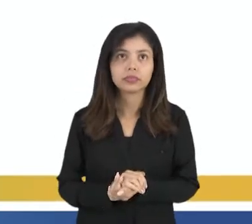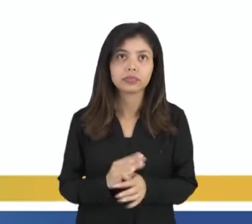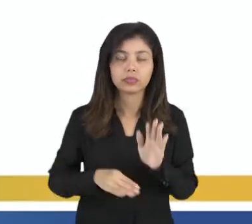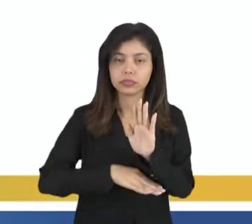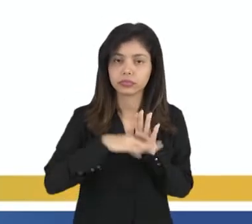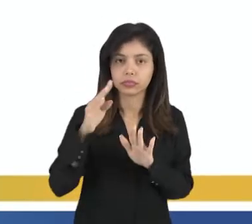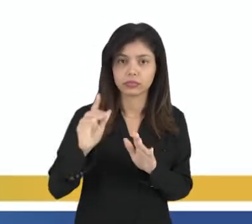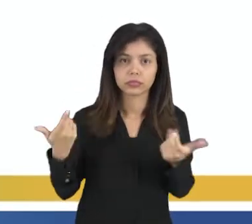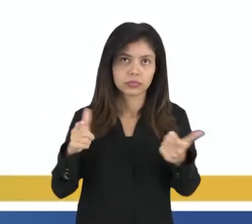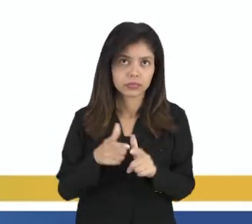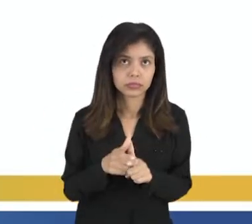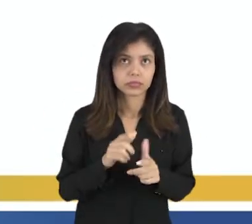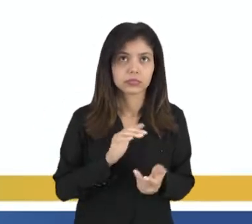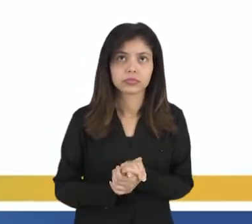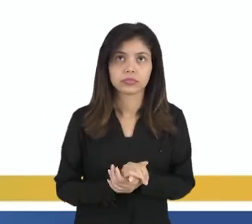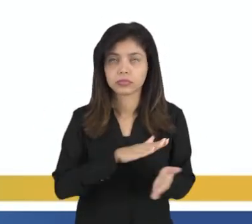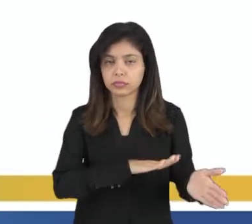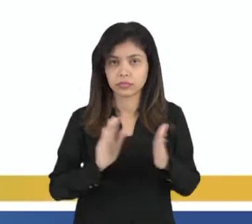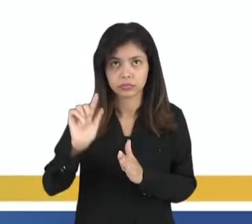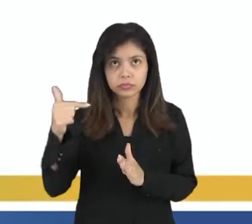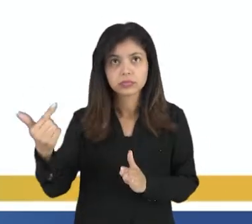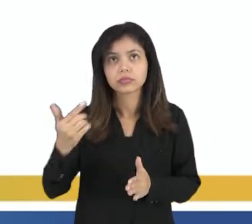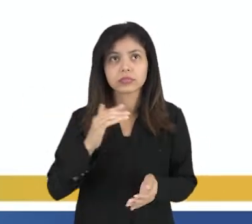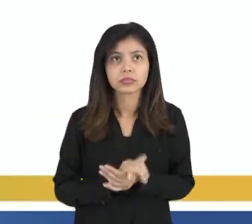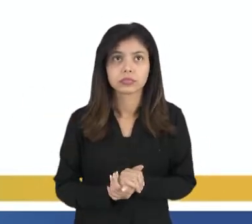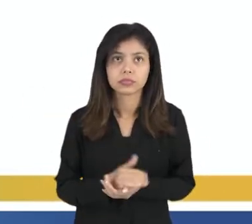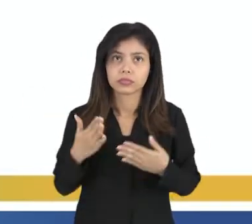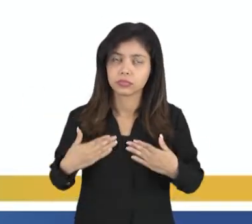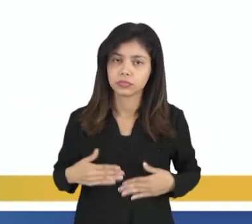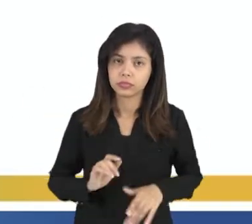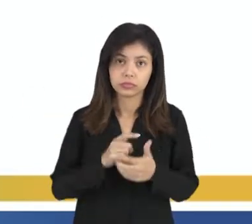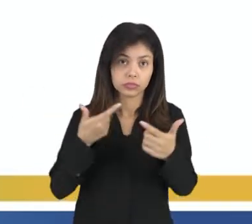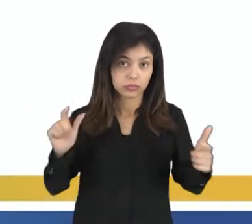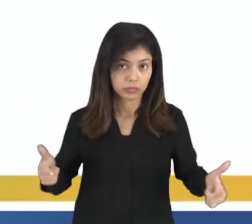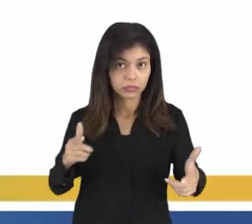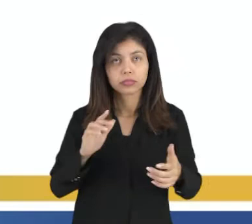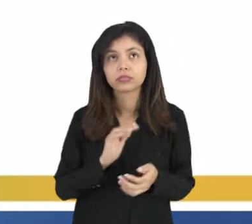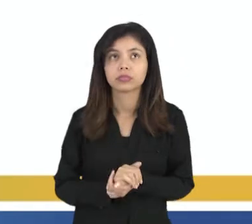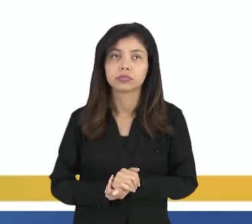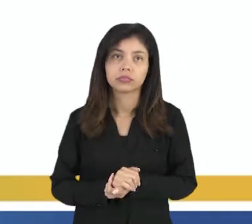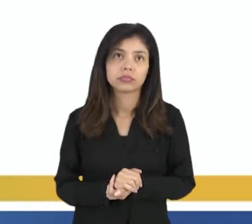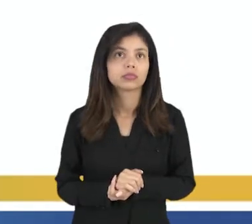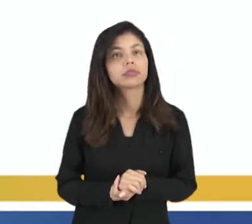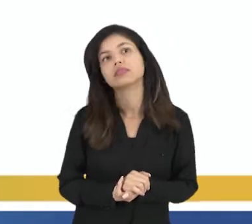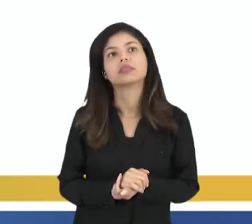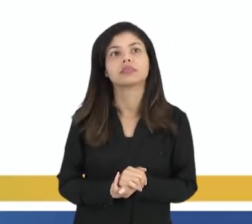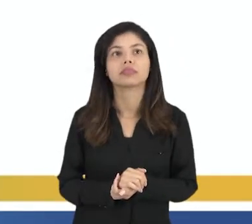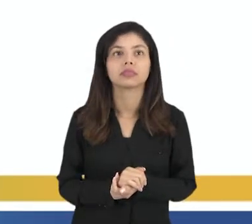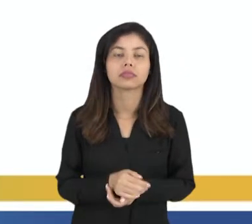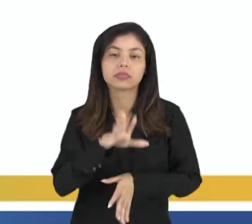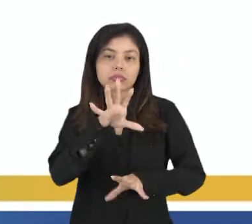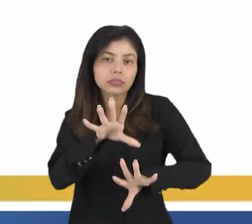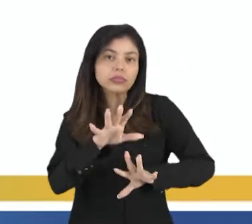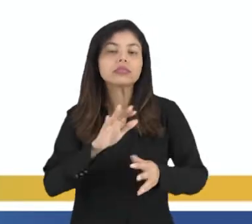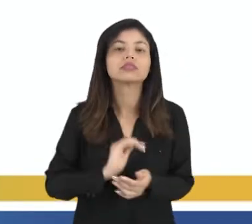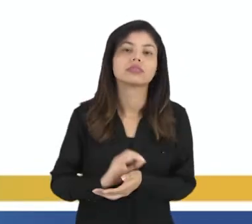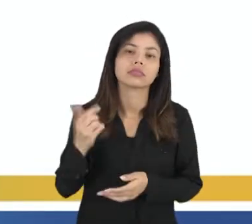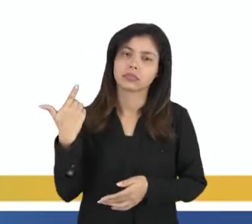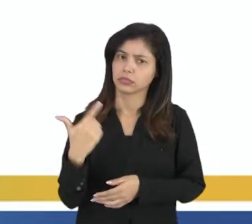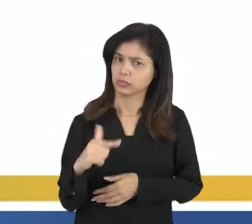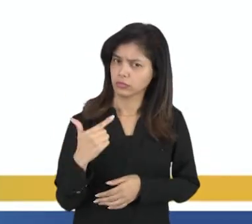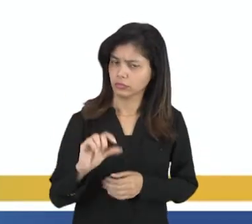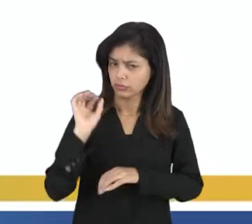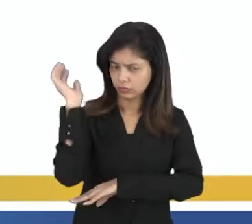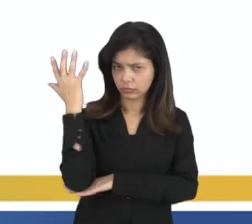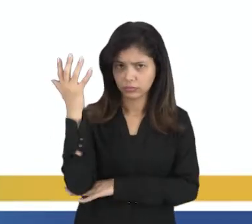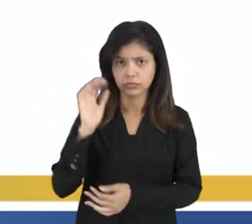um corpo de temperatura menor para outro corpo de temperatura mais alta. Isso não ocorre na natureza,